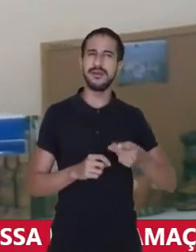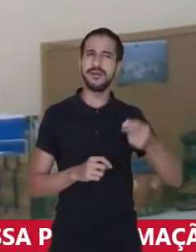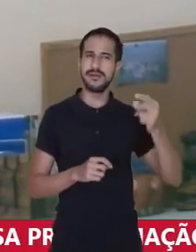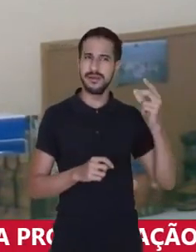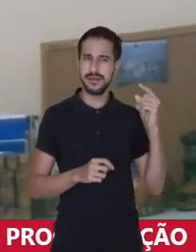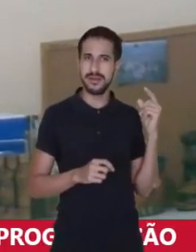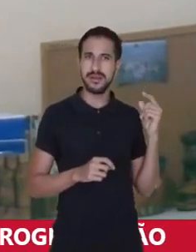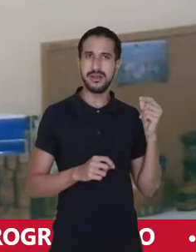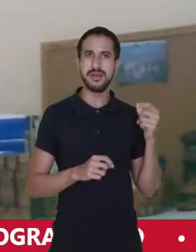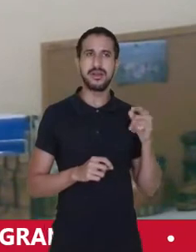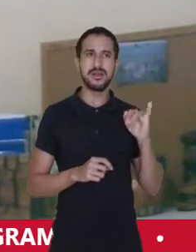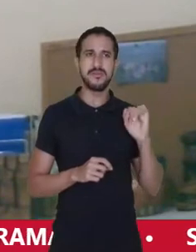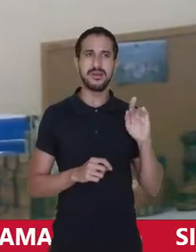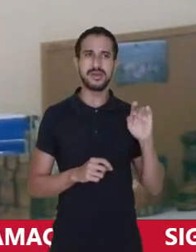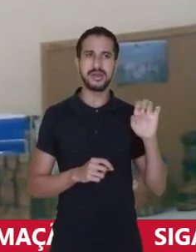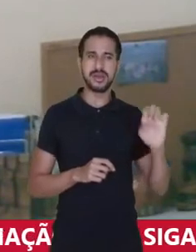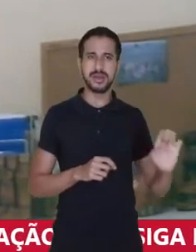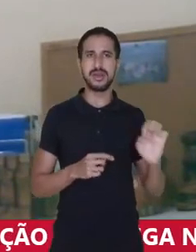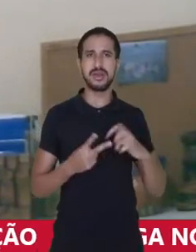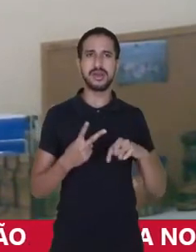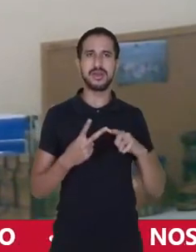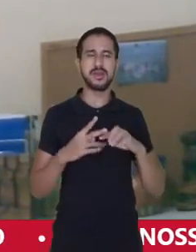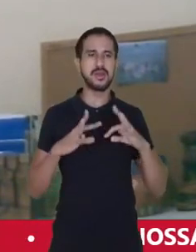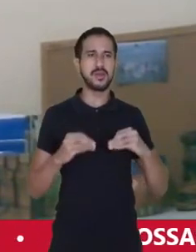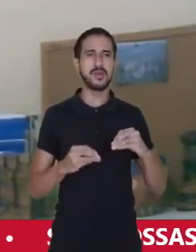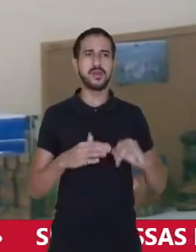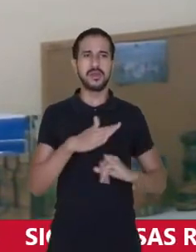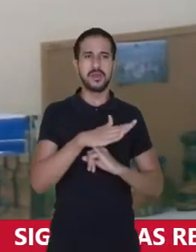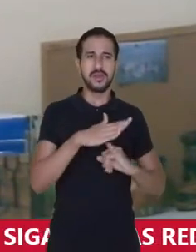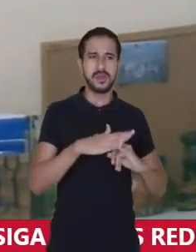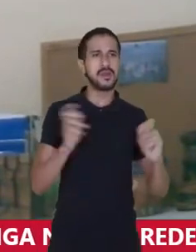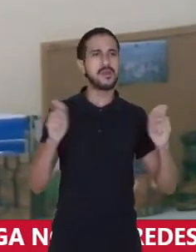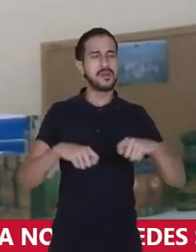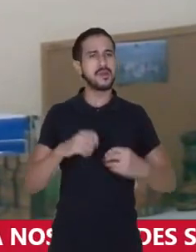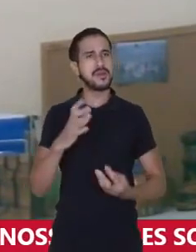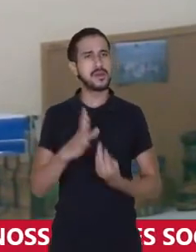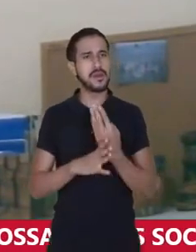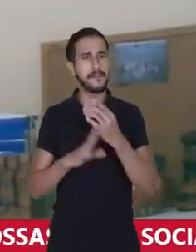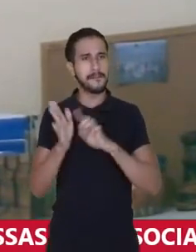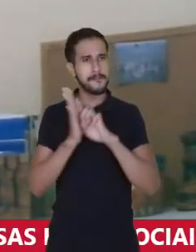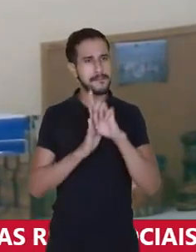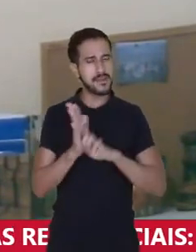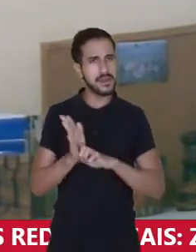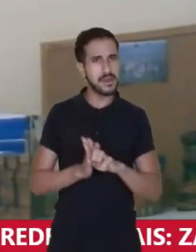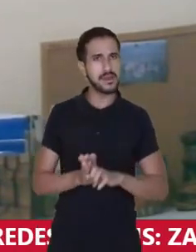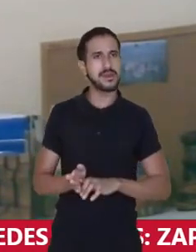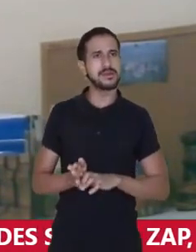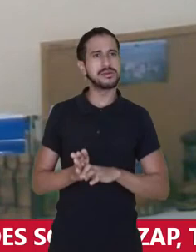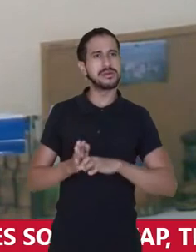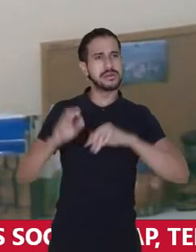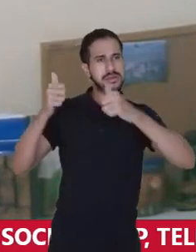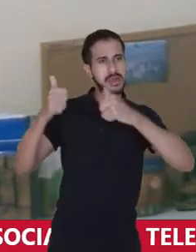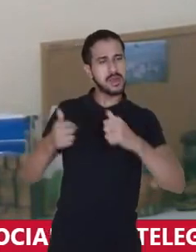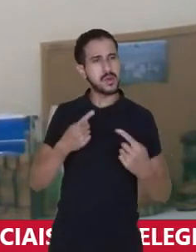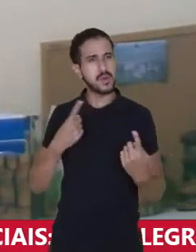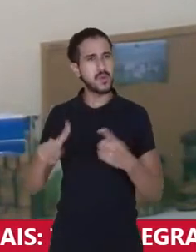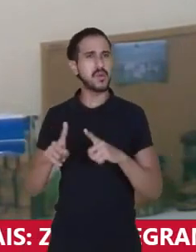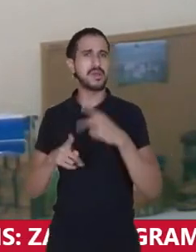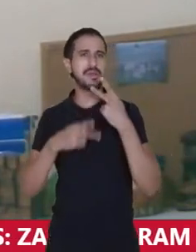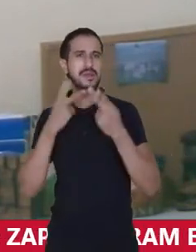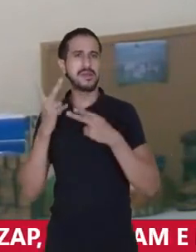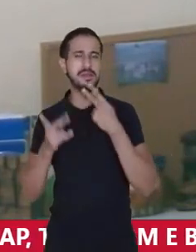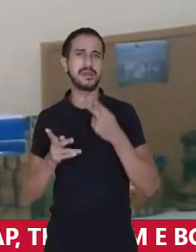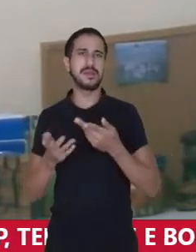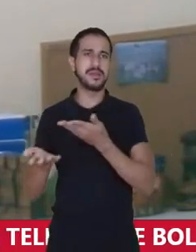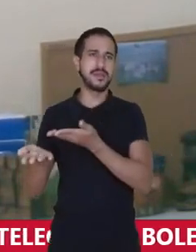né, ao IBGE, a todos os órgãos capazes de produzir diagnósticos que contrabalancem, que se contrapõem a essas narrativas